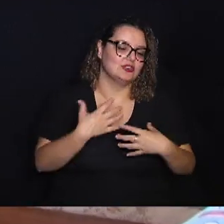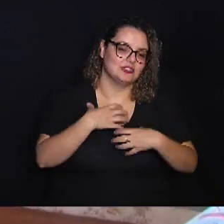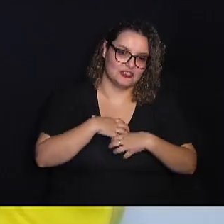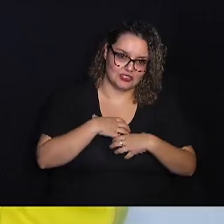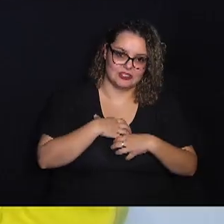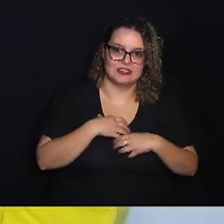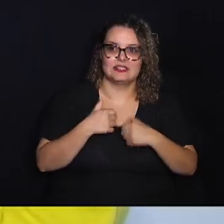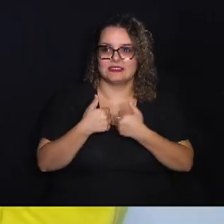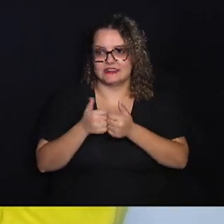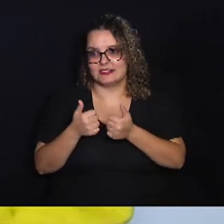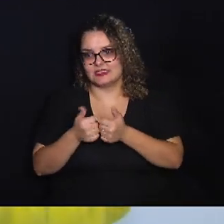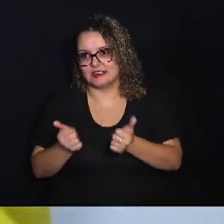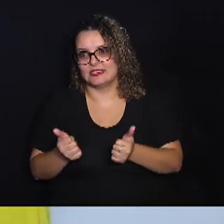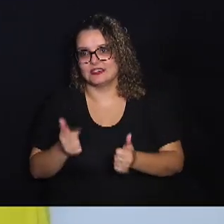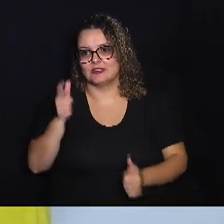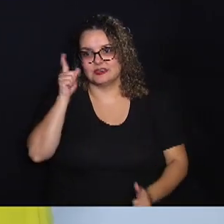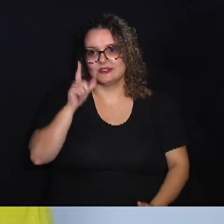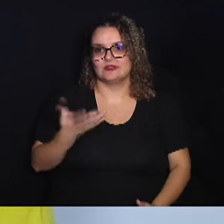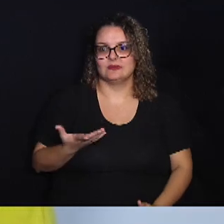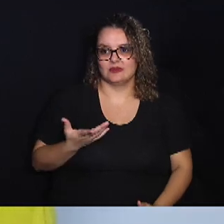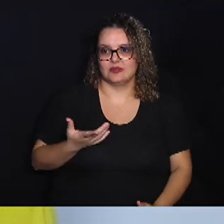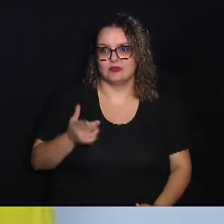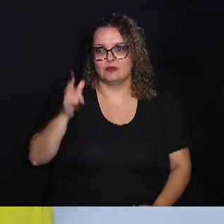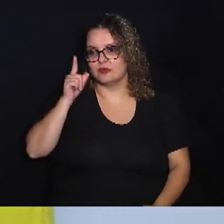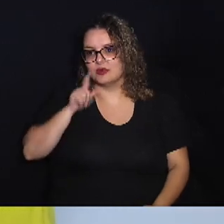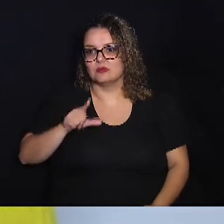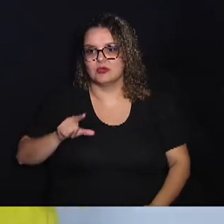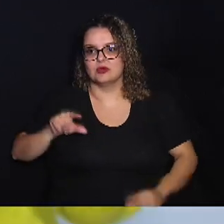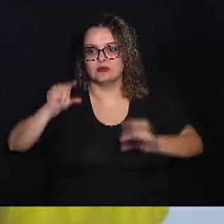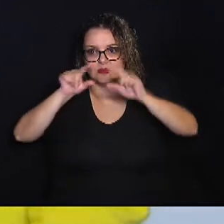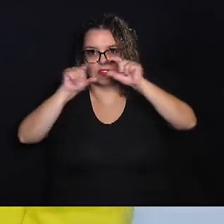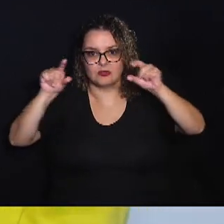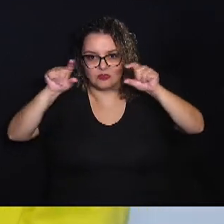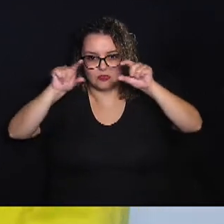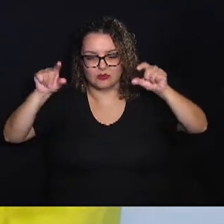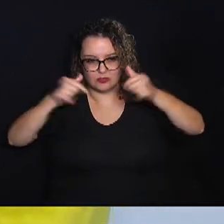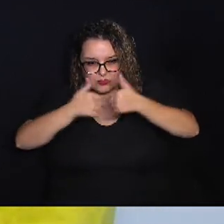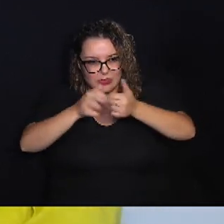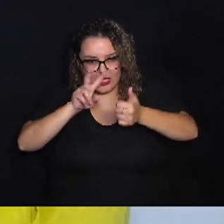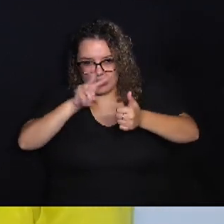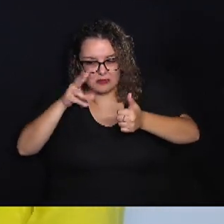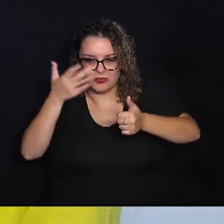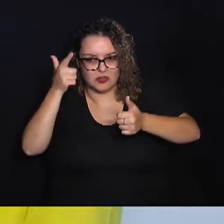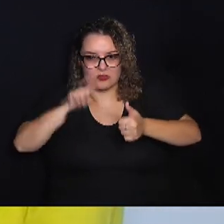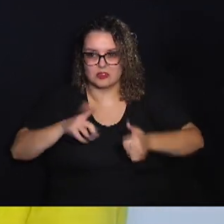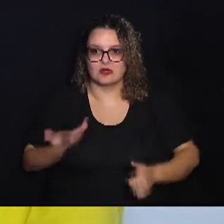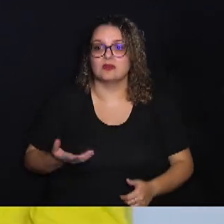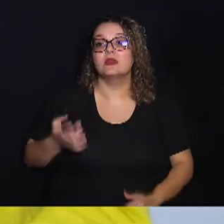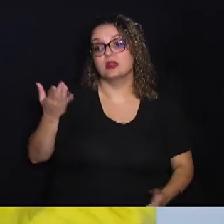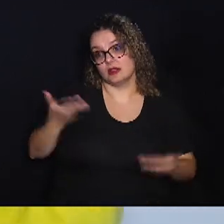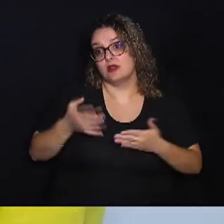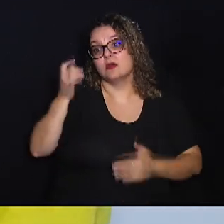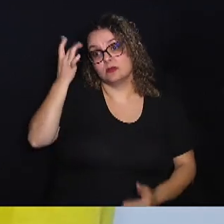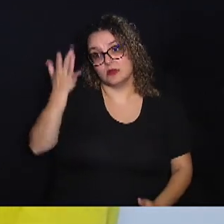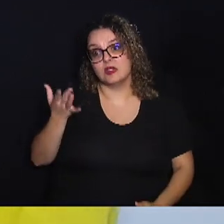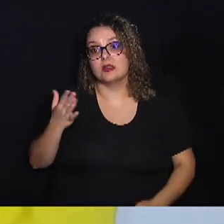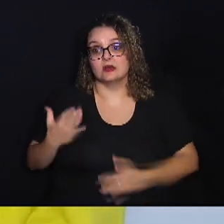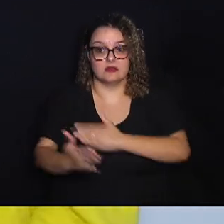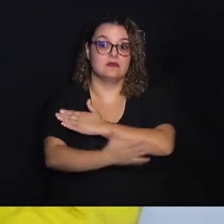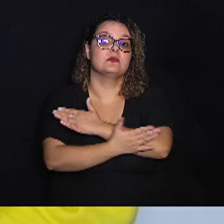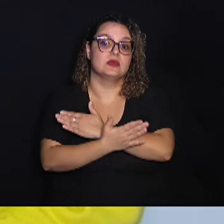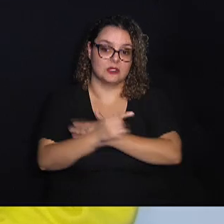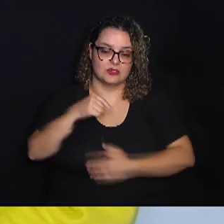o ônibus, porque eu não consigo ler o ônibus, sabe? Aí agora ficou mais fácil. Aqui ajudou